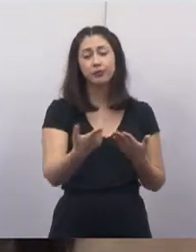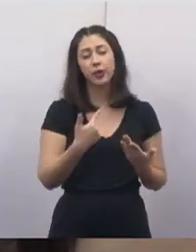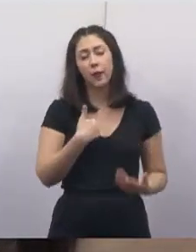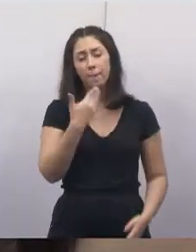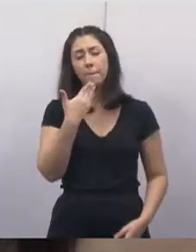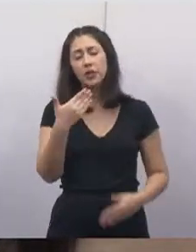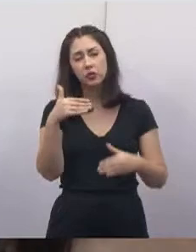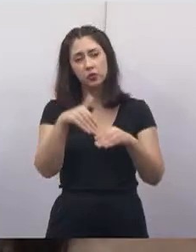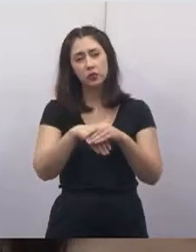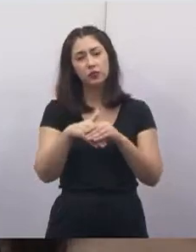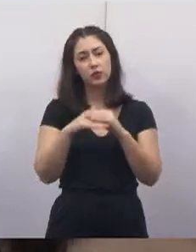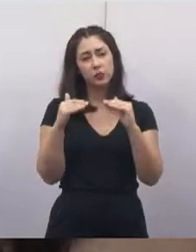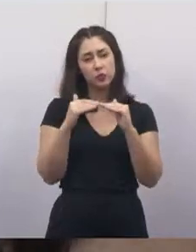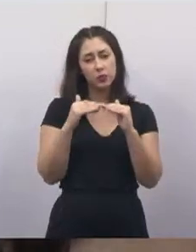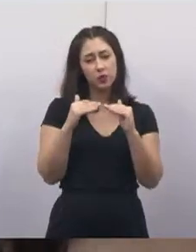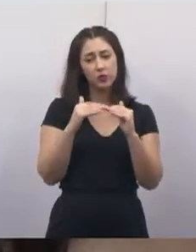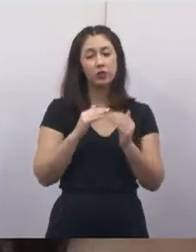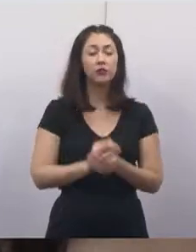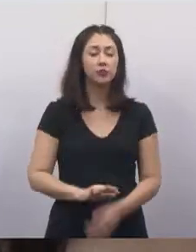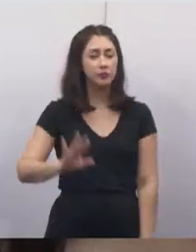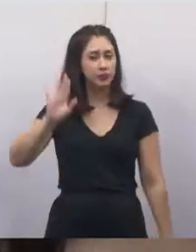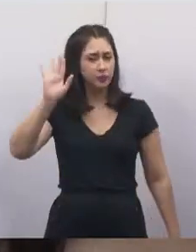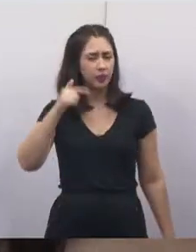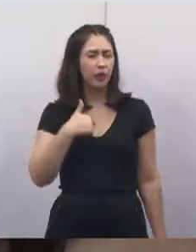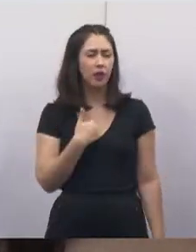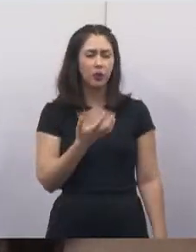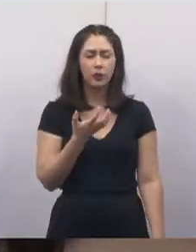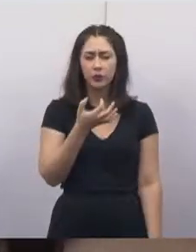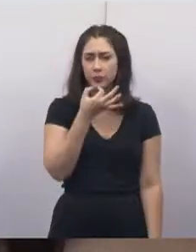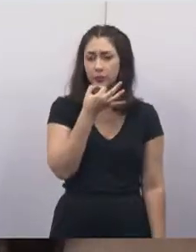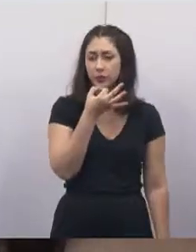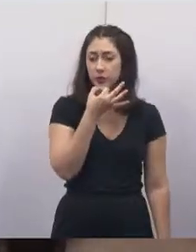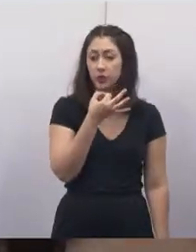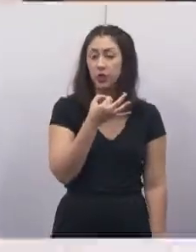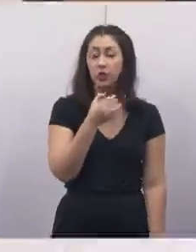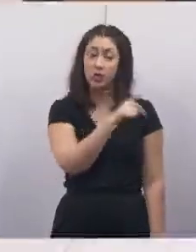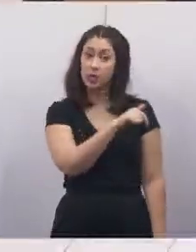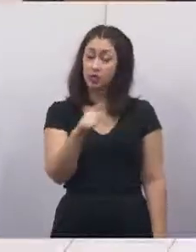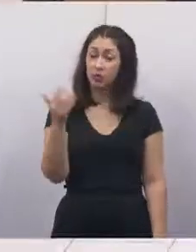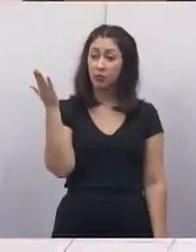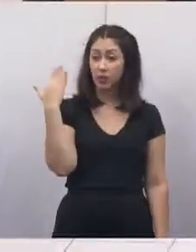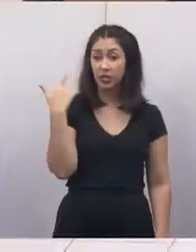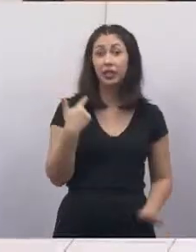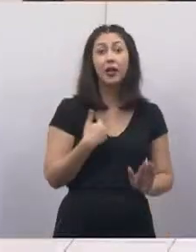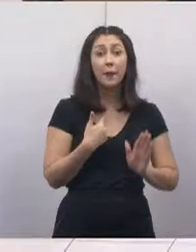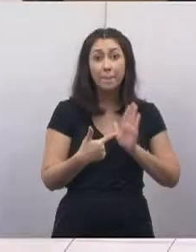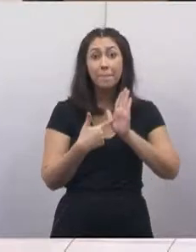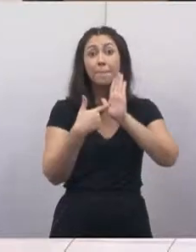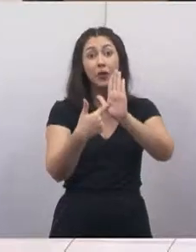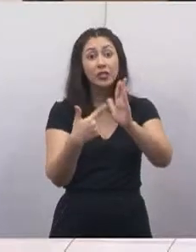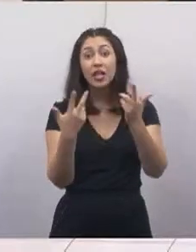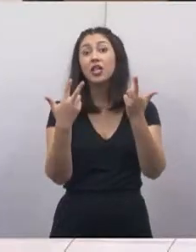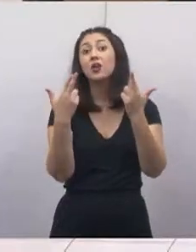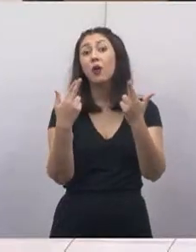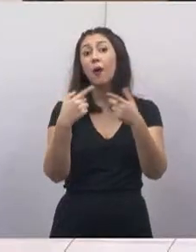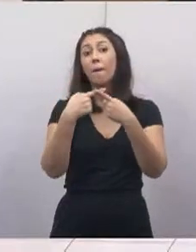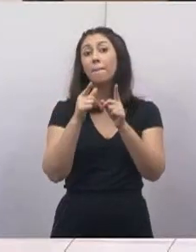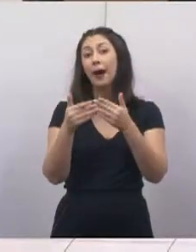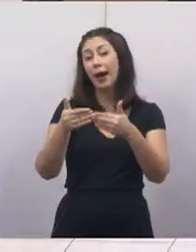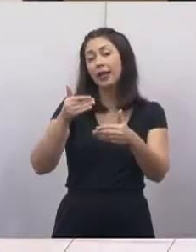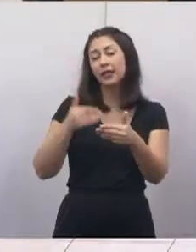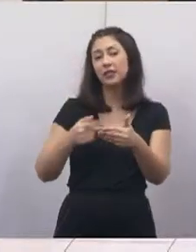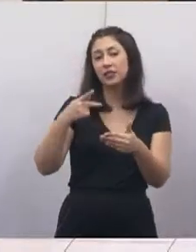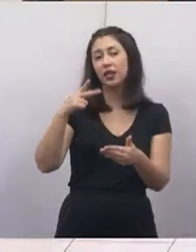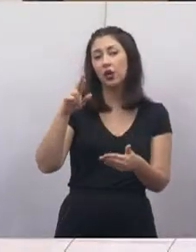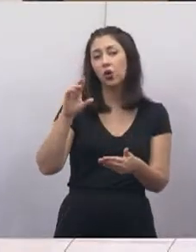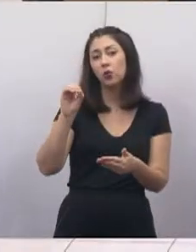favorável dos vereadores. Isso aí também quero contribuir. Dizer, Valmir, a semana passada eu mostrei esse mesmo problema, é atrás do Promovale. Já